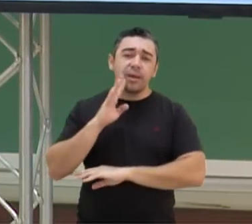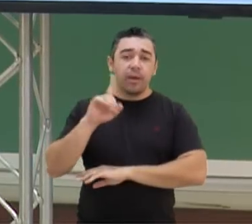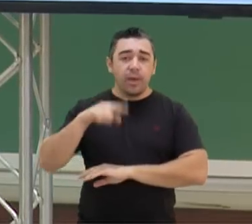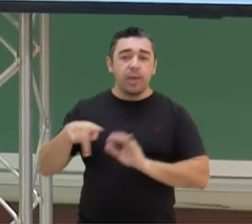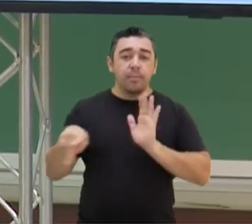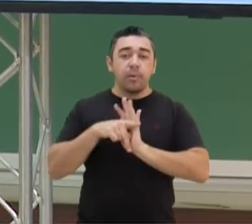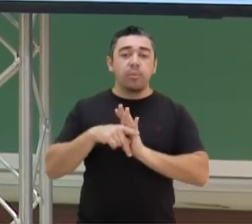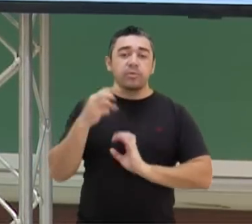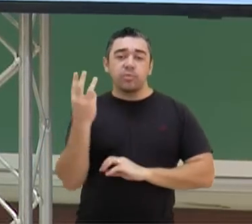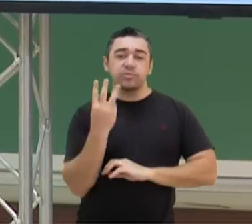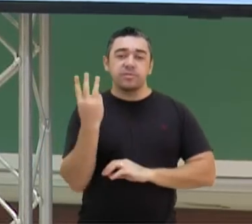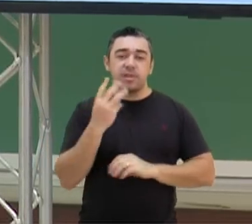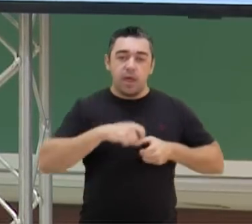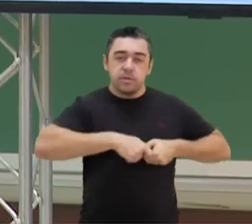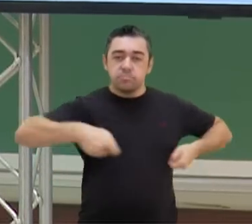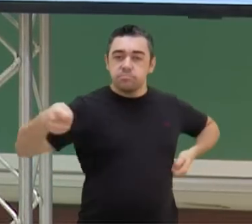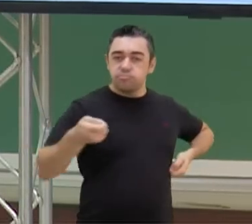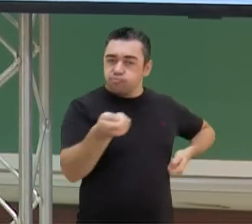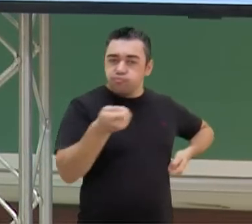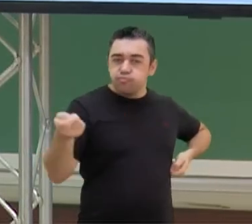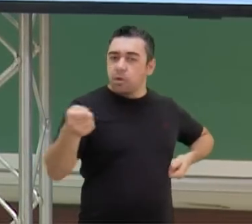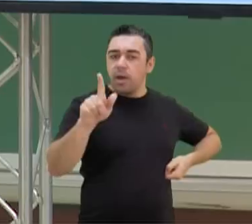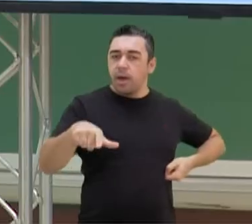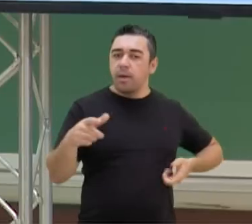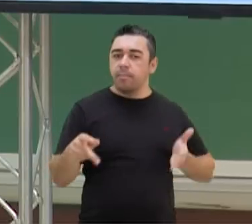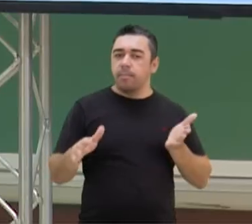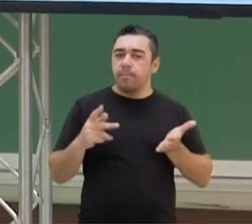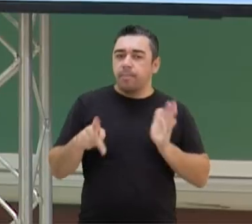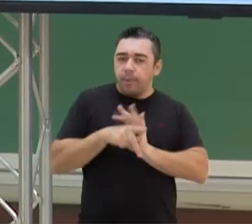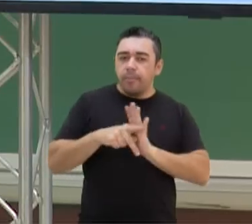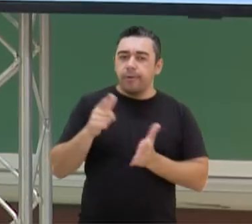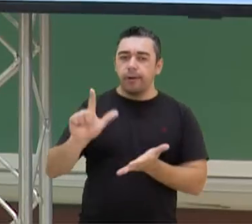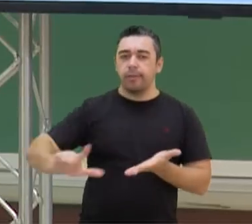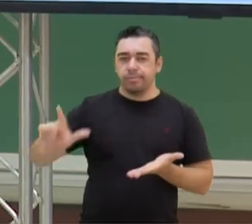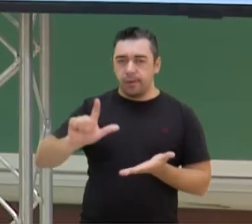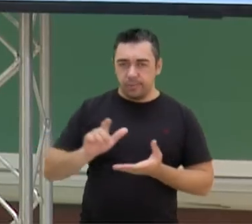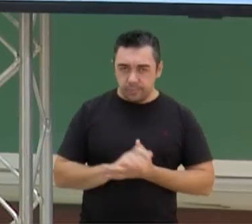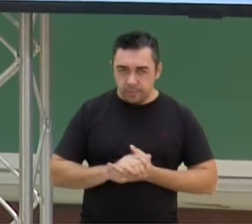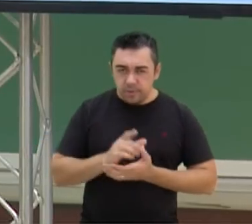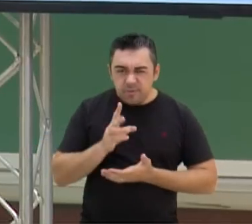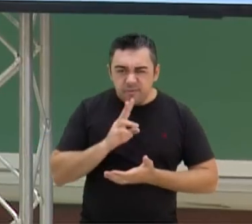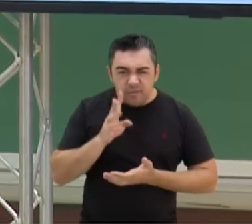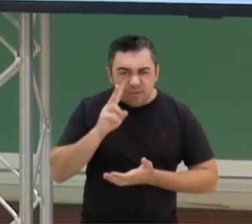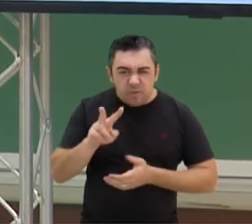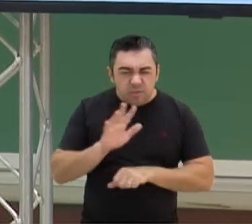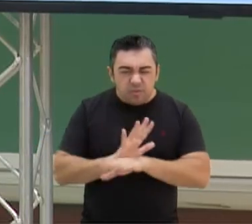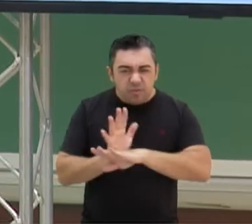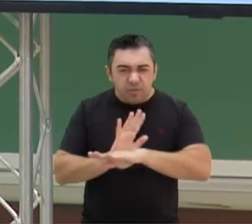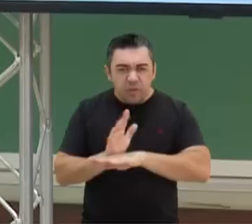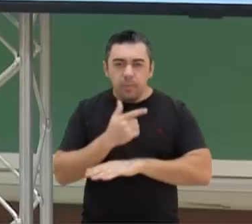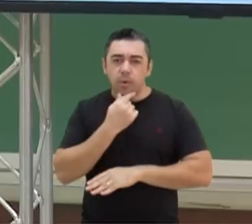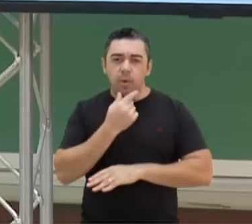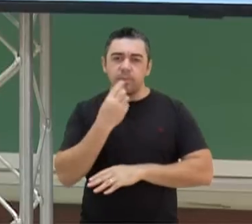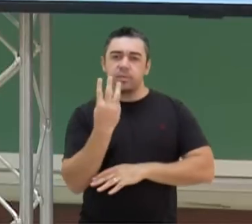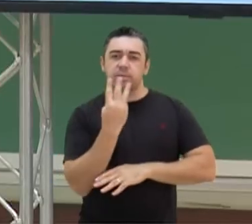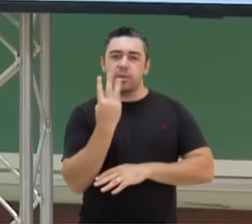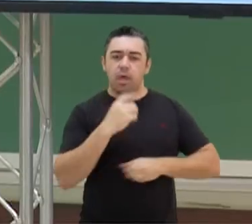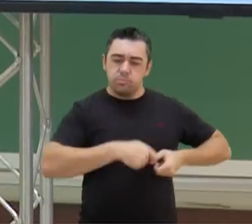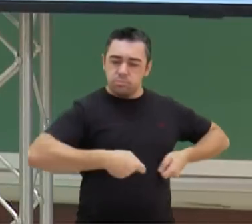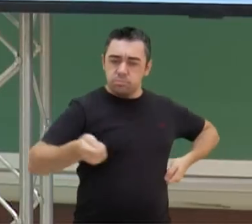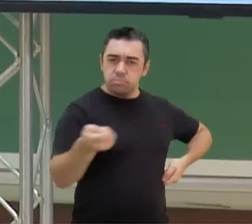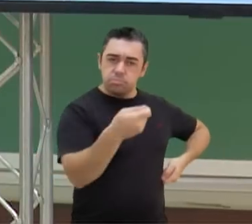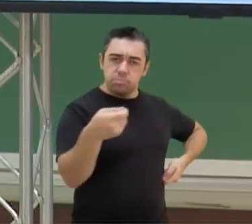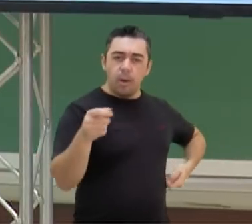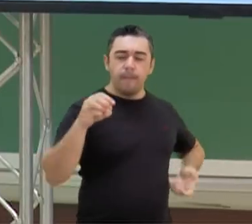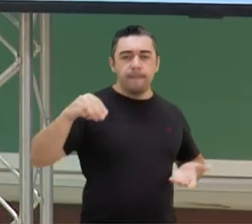lema dos Três Mosqueteiros, clássico da literatura. Enfim, já ouviram? Tem o filme também dos Três Mosqueteiros, né? E